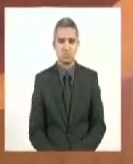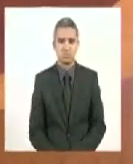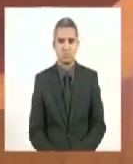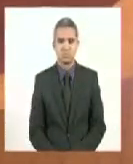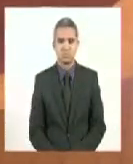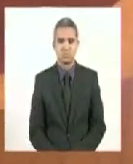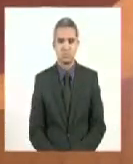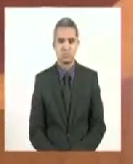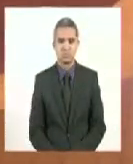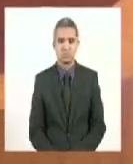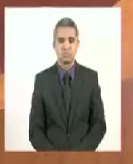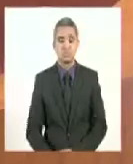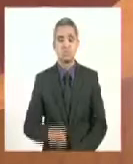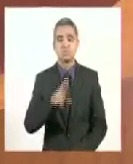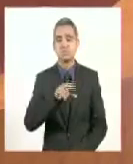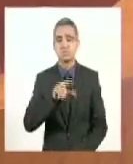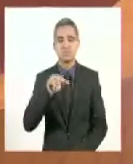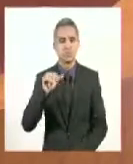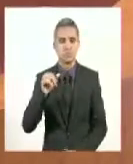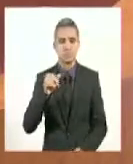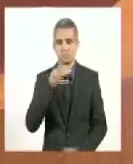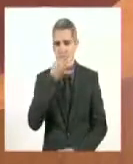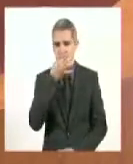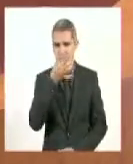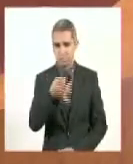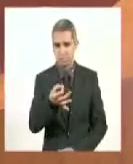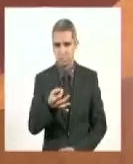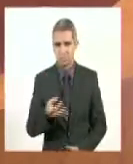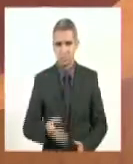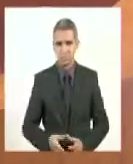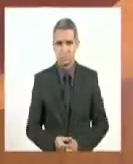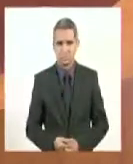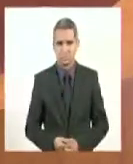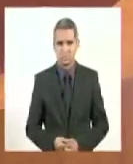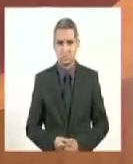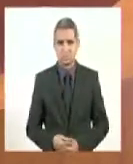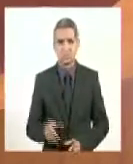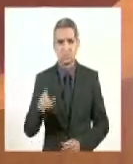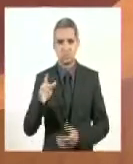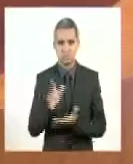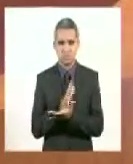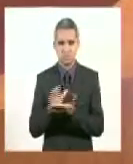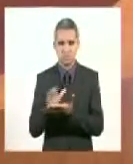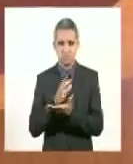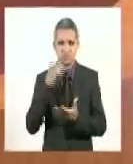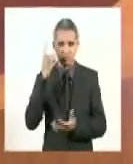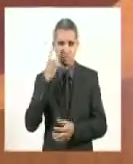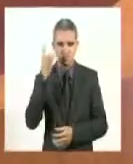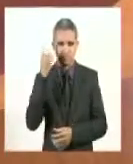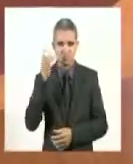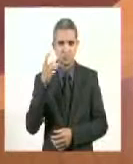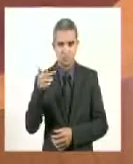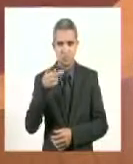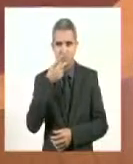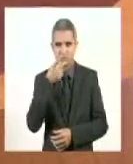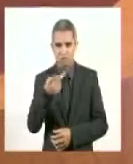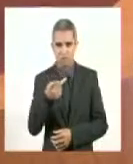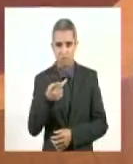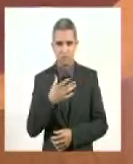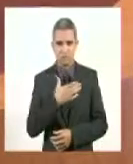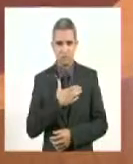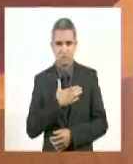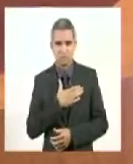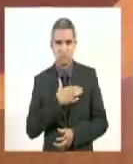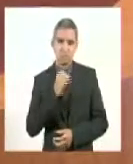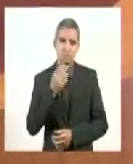Nunca achei que algum deputado aqui fala para mim ou